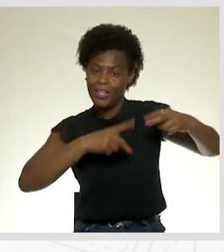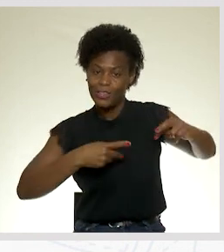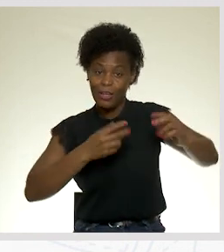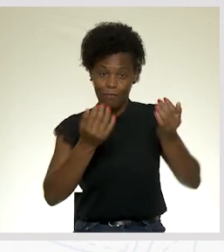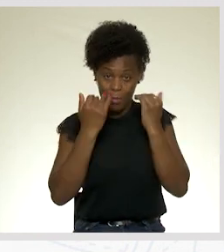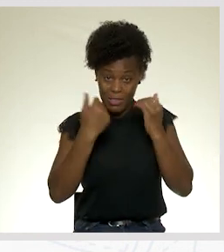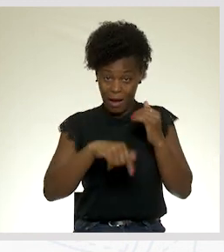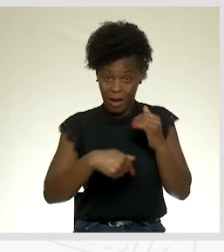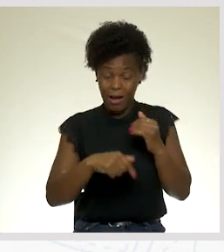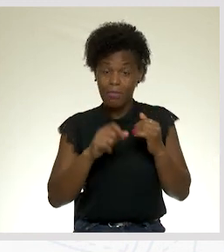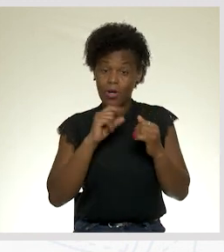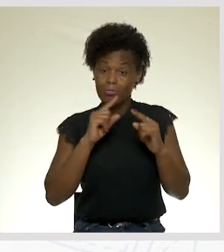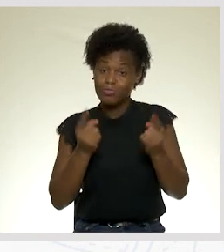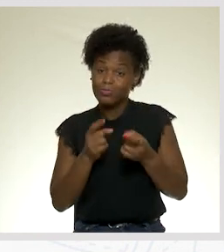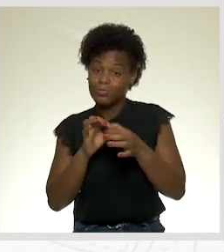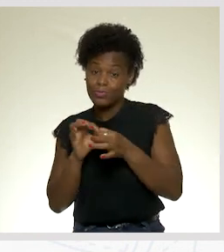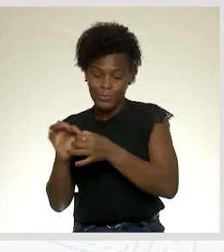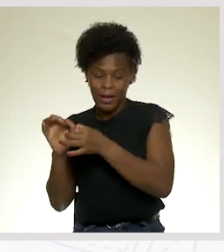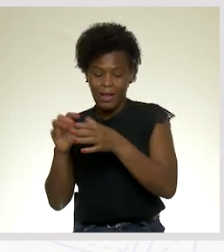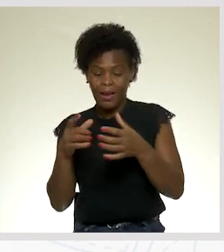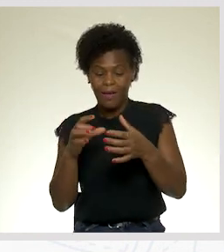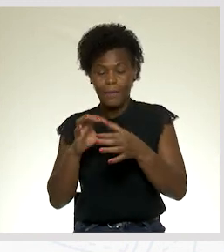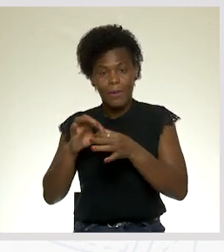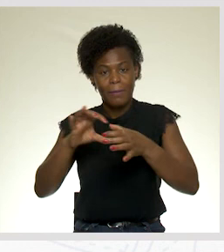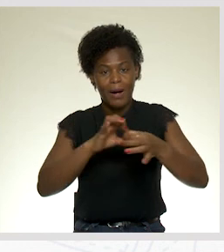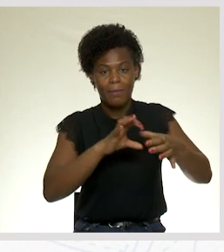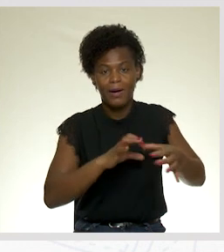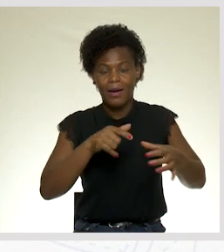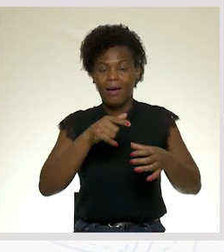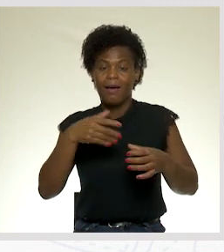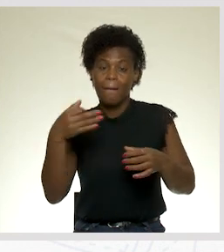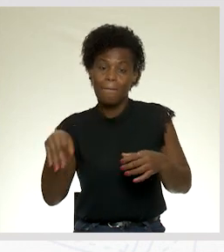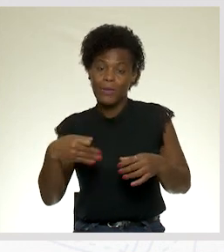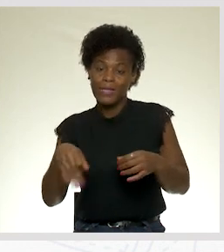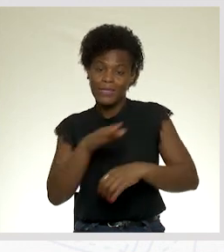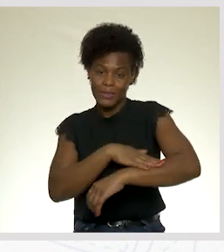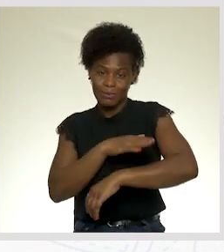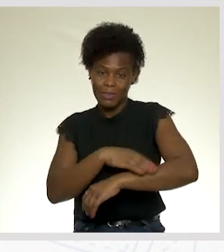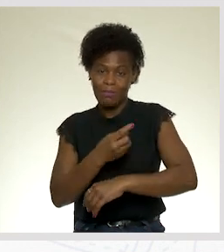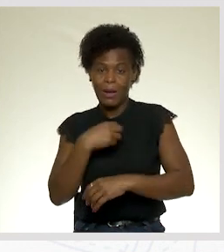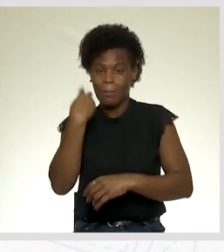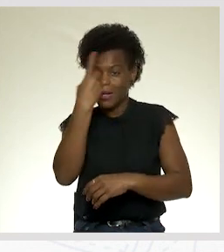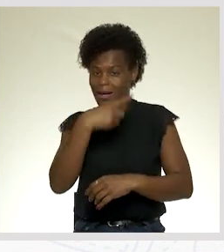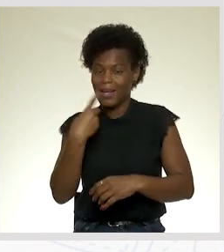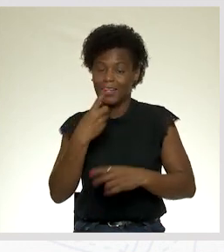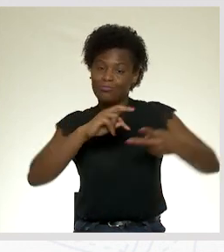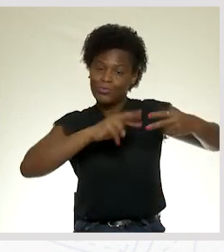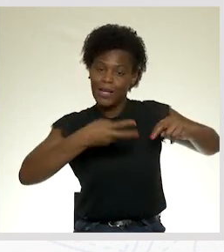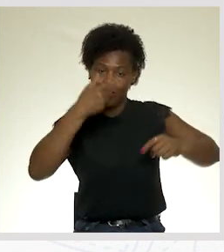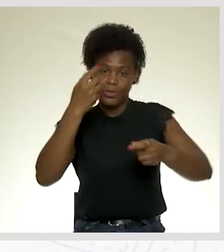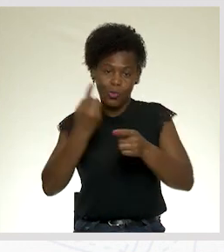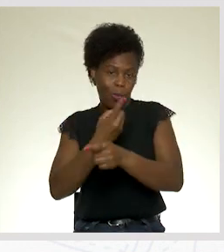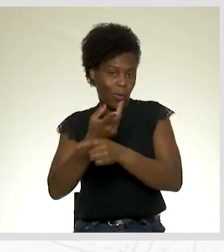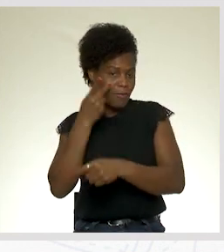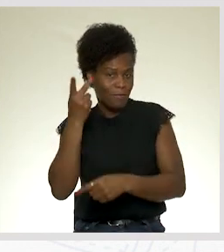nos genes conduz à síntese de proteínas, as quais são responsáveis pelas características genéticas dos seres